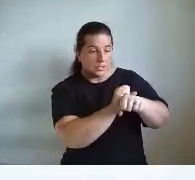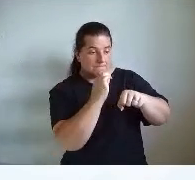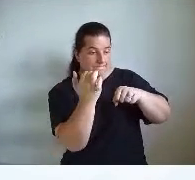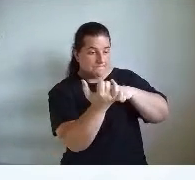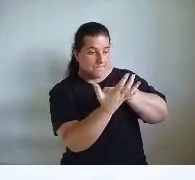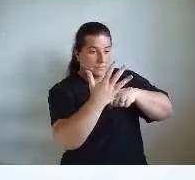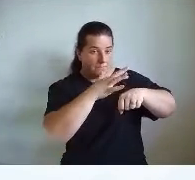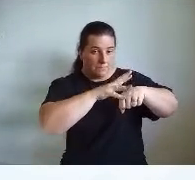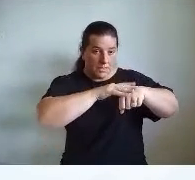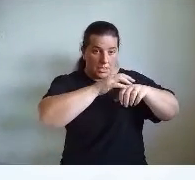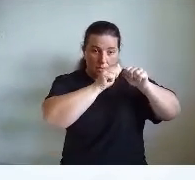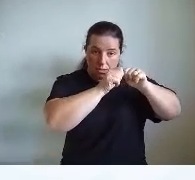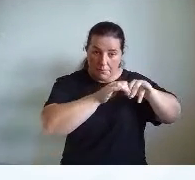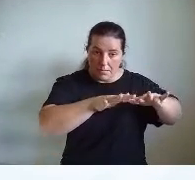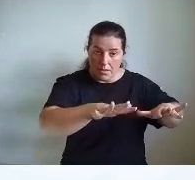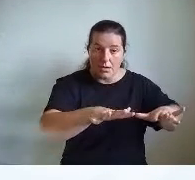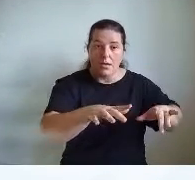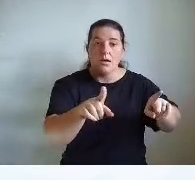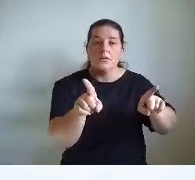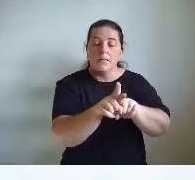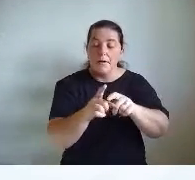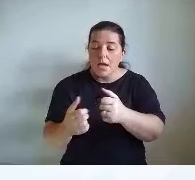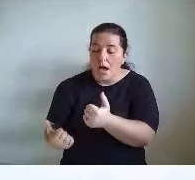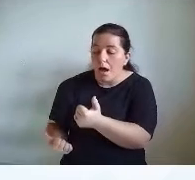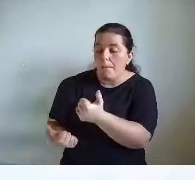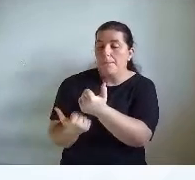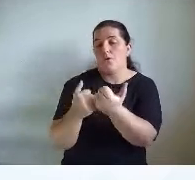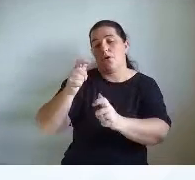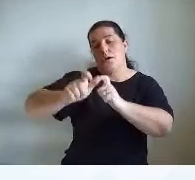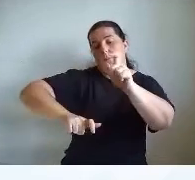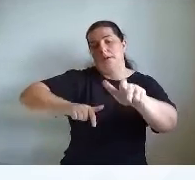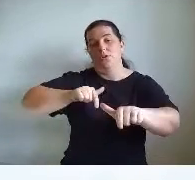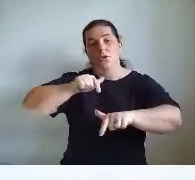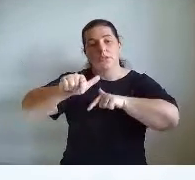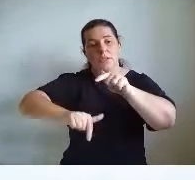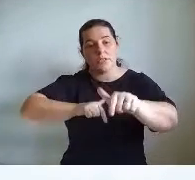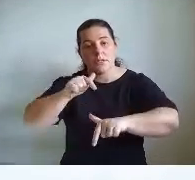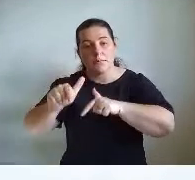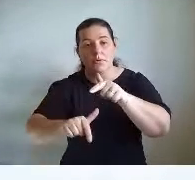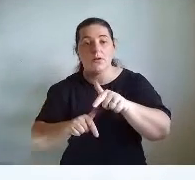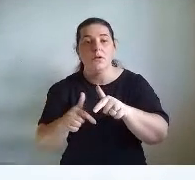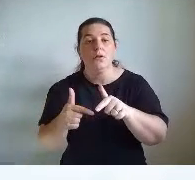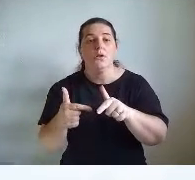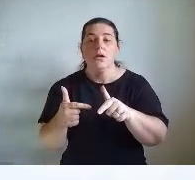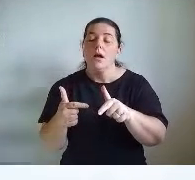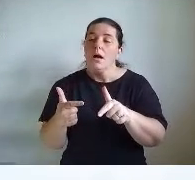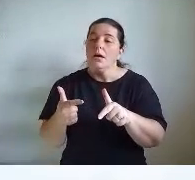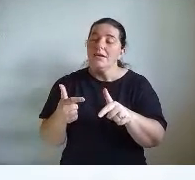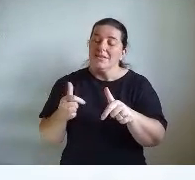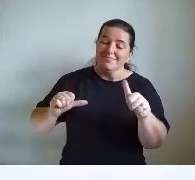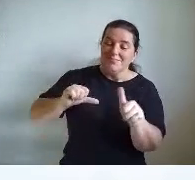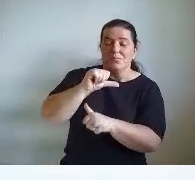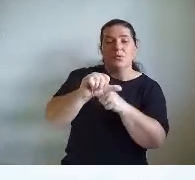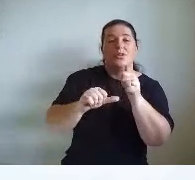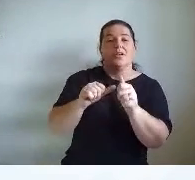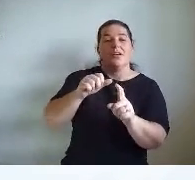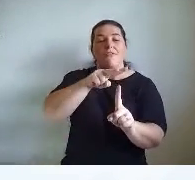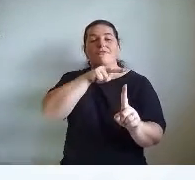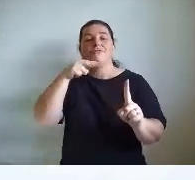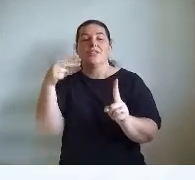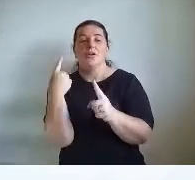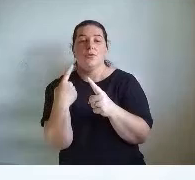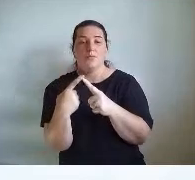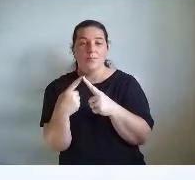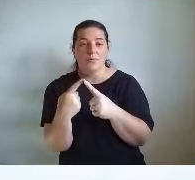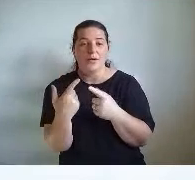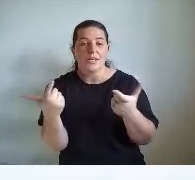às empresas e aos trabalhadores e trabalhadoras, a situação seria muito diferente. Não teríamos tantos óbitos. Isso parece claro. Então, é sim um crime contra a